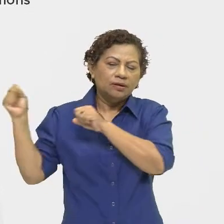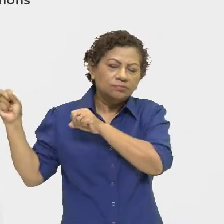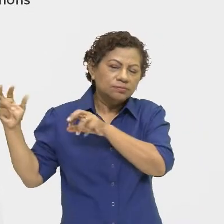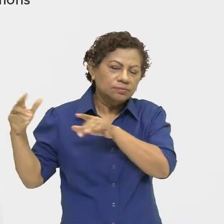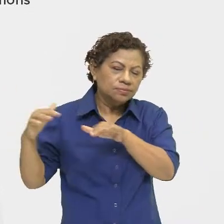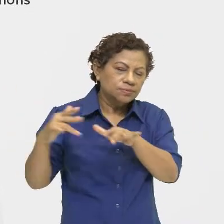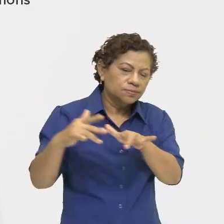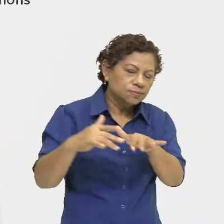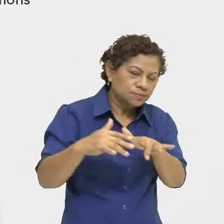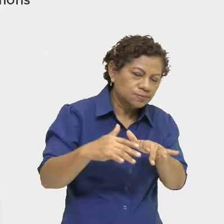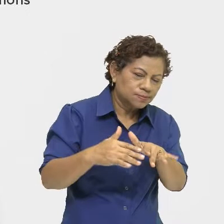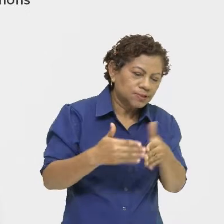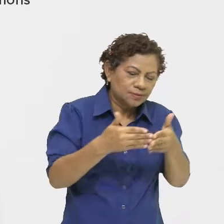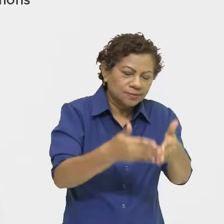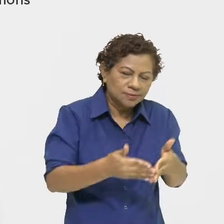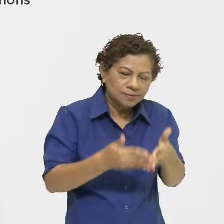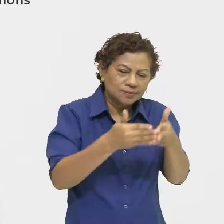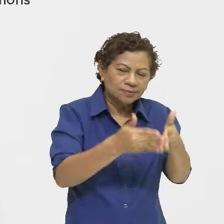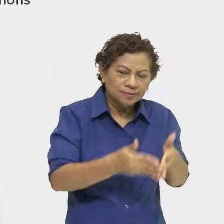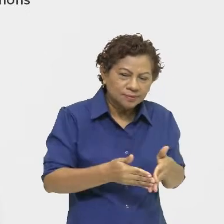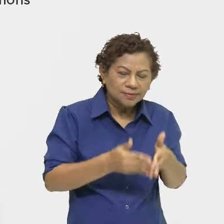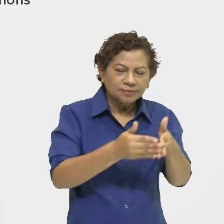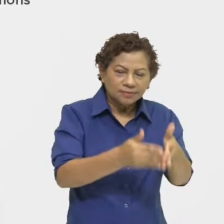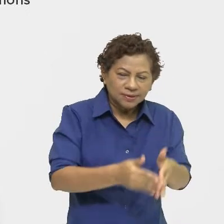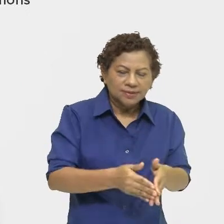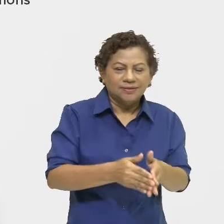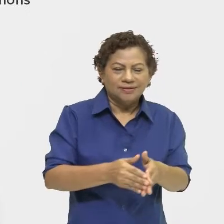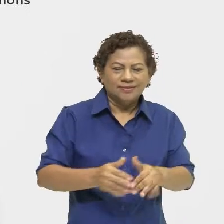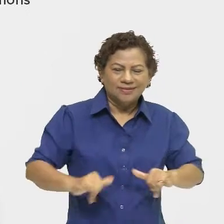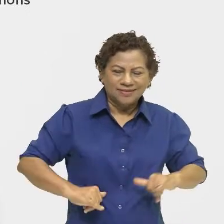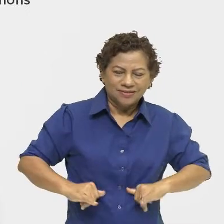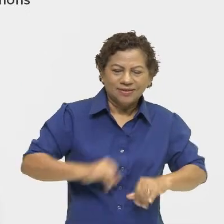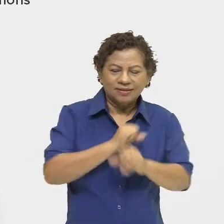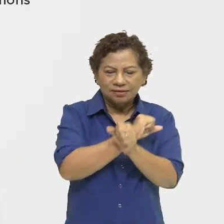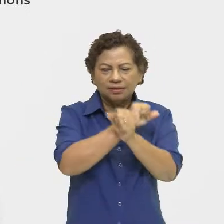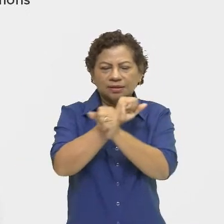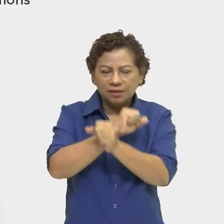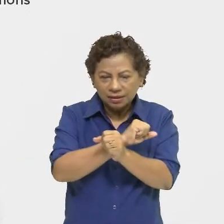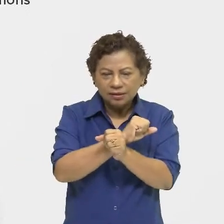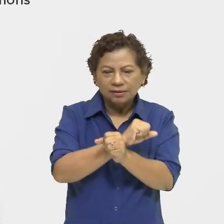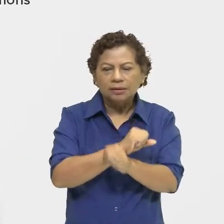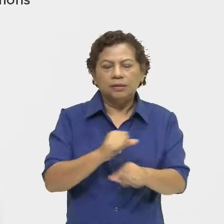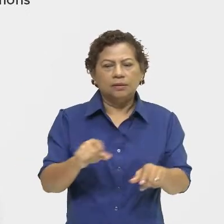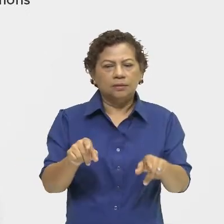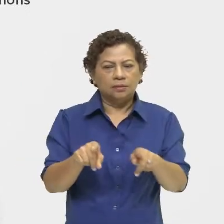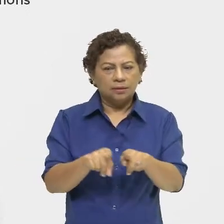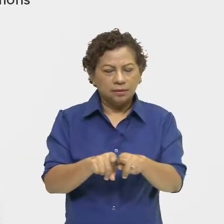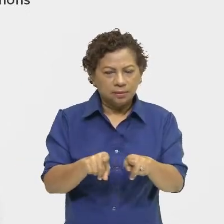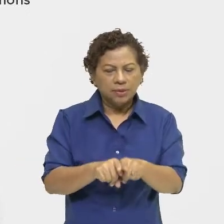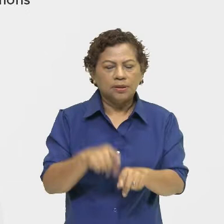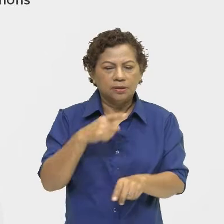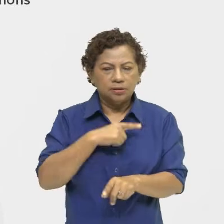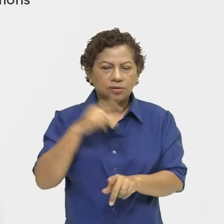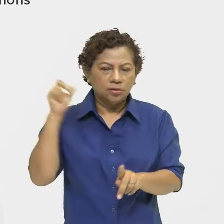Brasil durante o período colonial e imperial. Elas expressam a grande